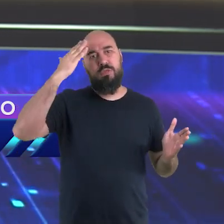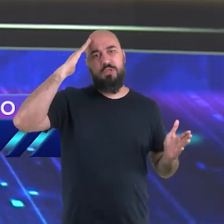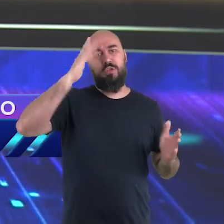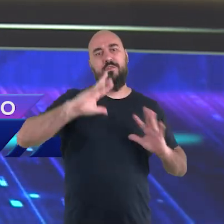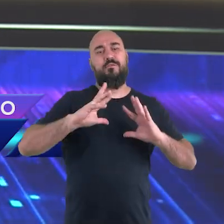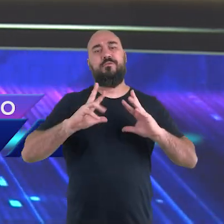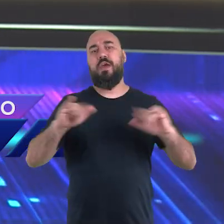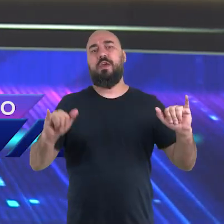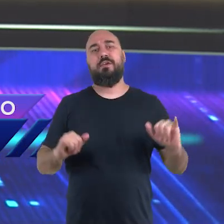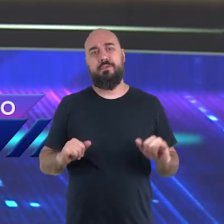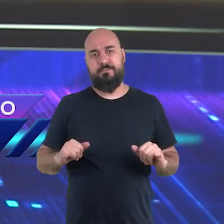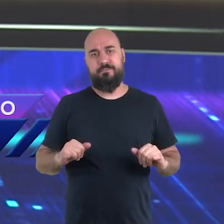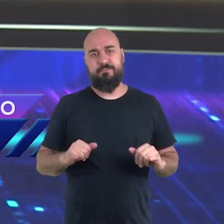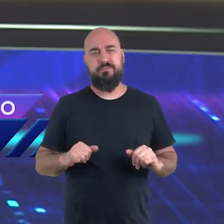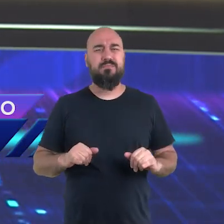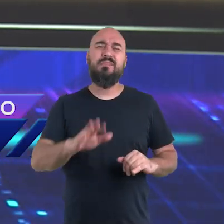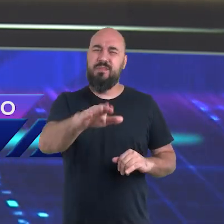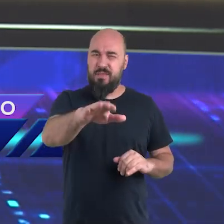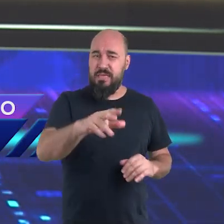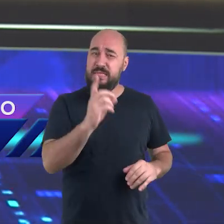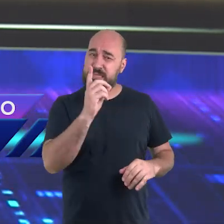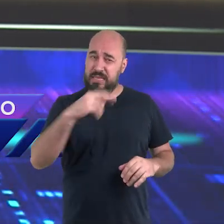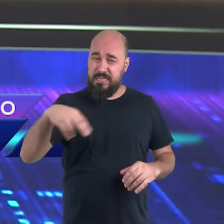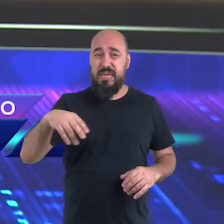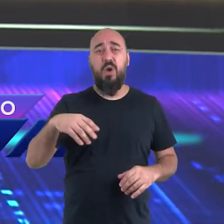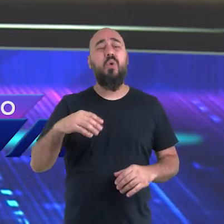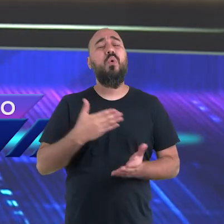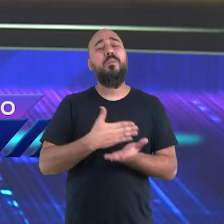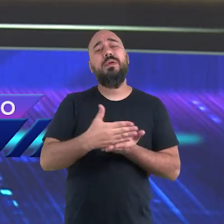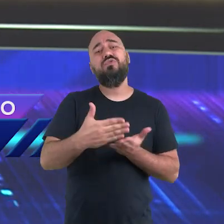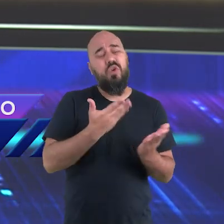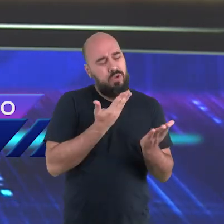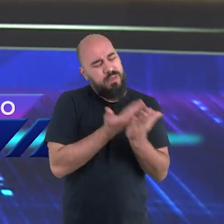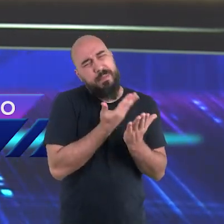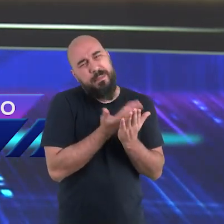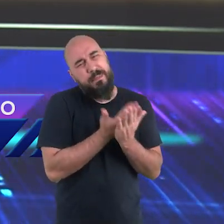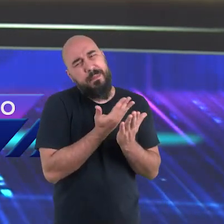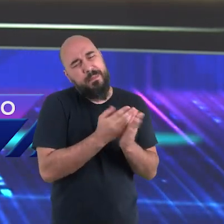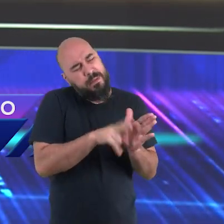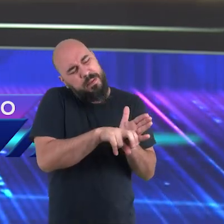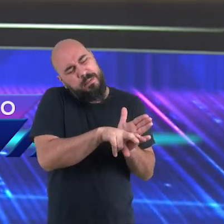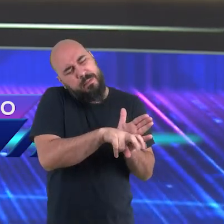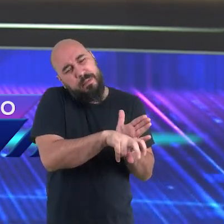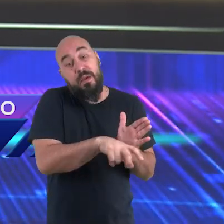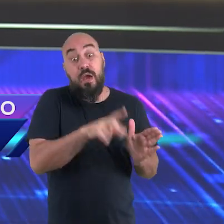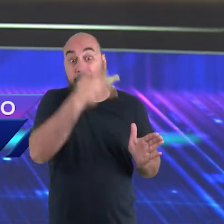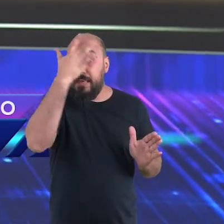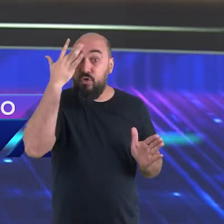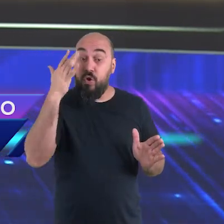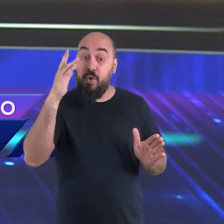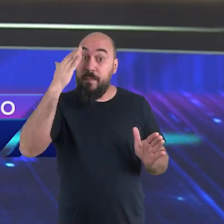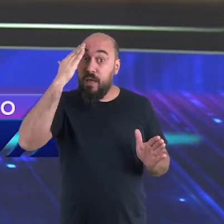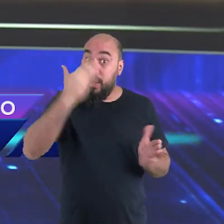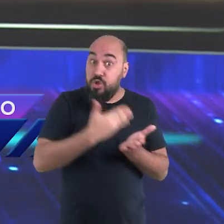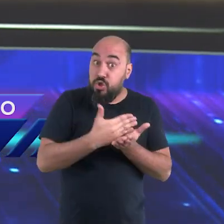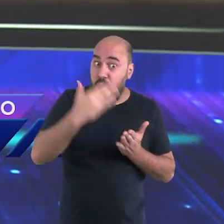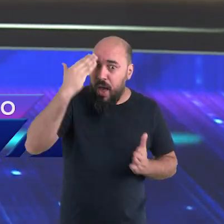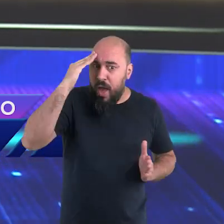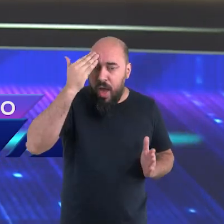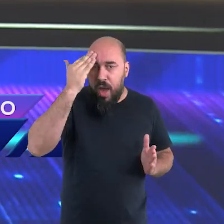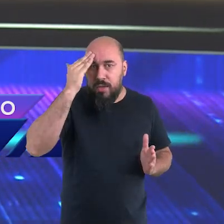começou a multiplicar-se no século XIX, lá pelos anos 1800, quando os cristãos começaram